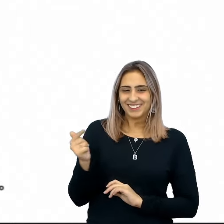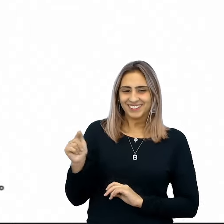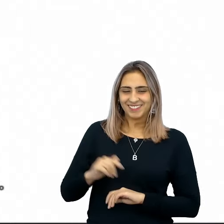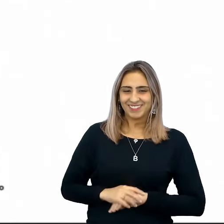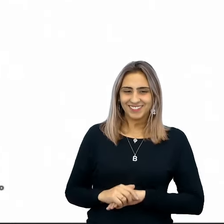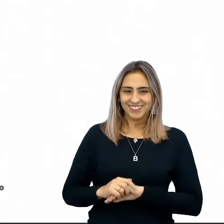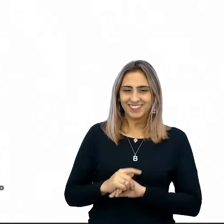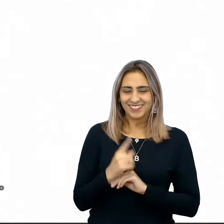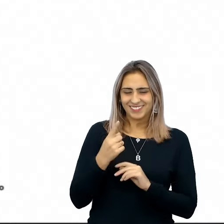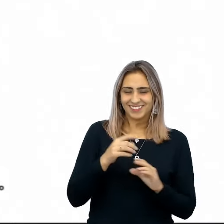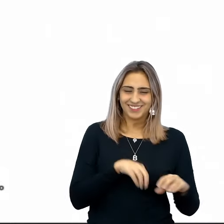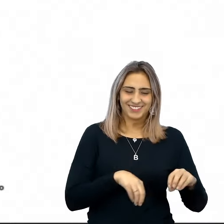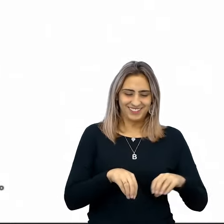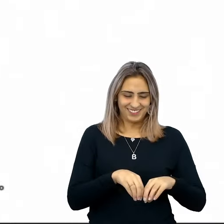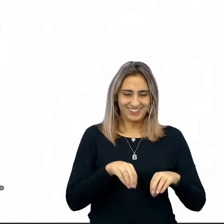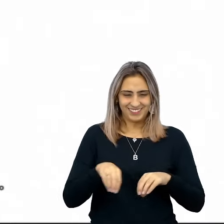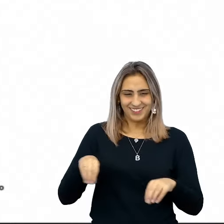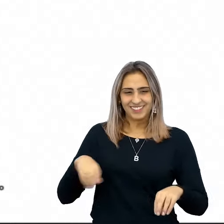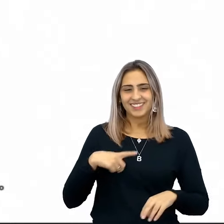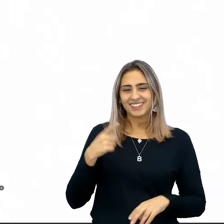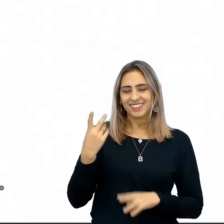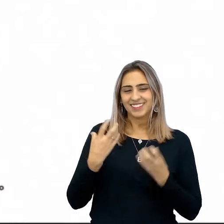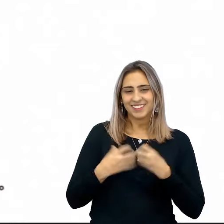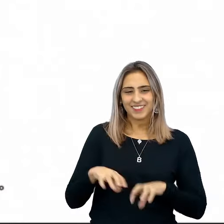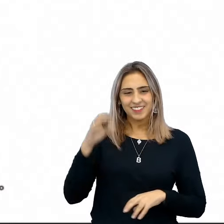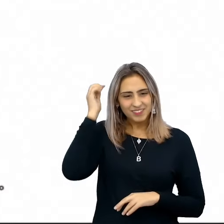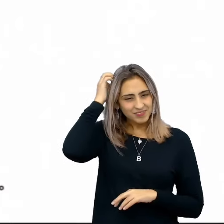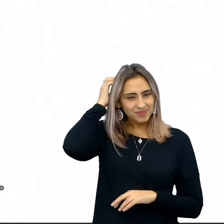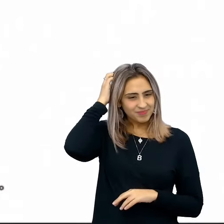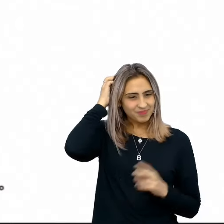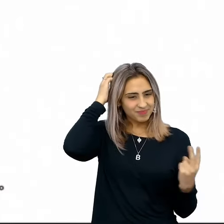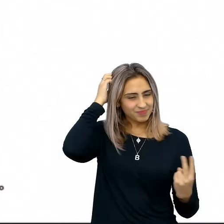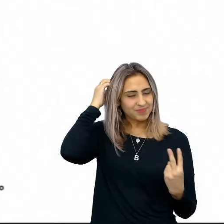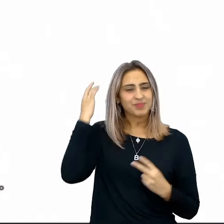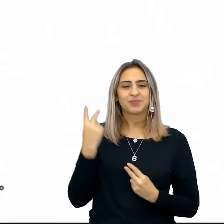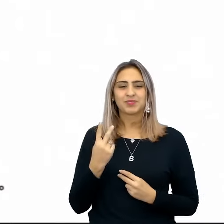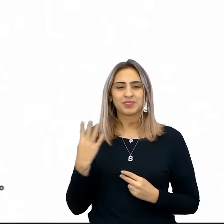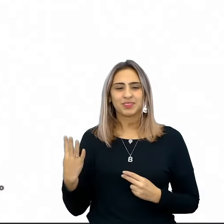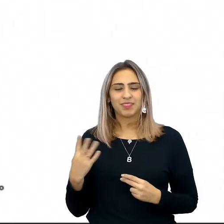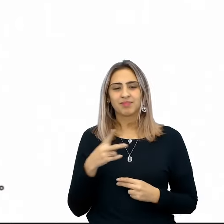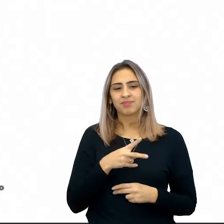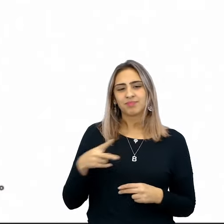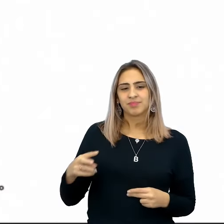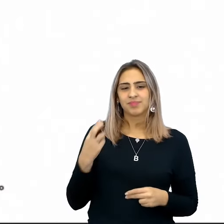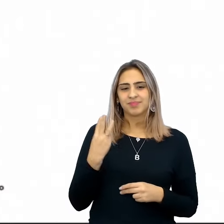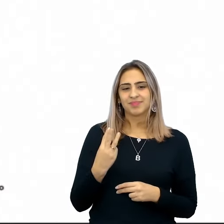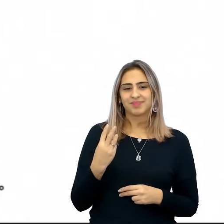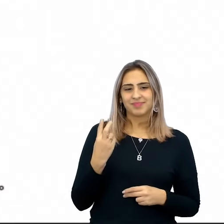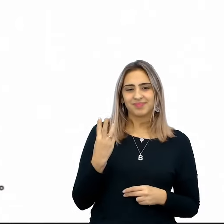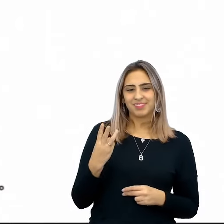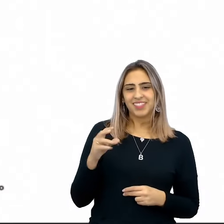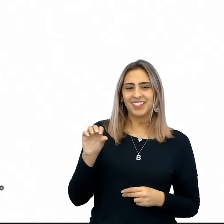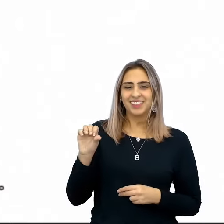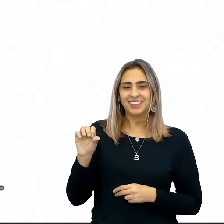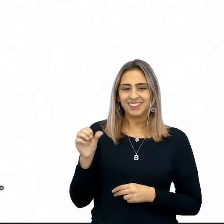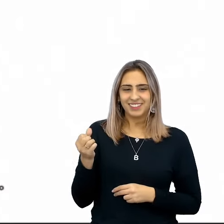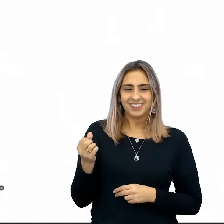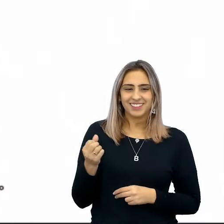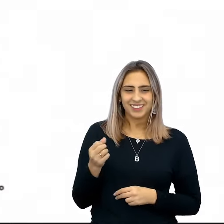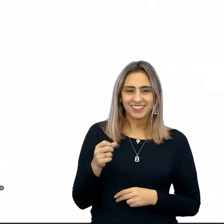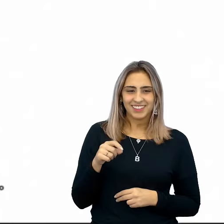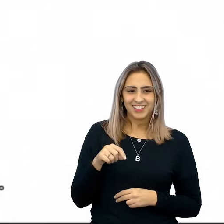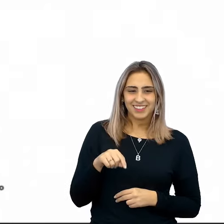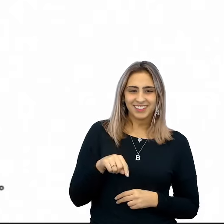uma cartela eu tenho 12 ovos, duas eu tenho 24, então a proporcionalidade, né? Ou ela